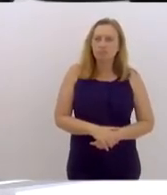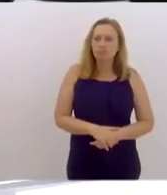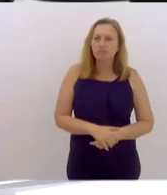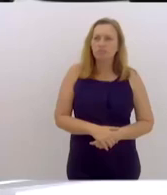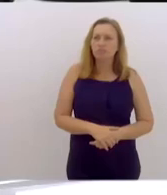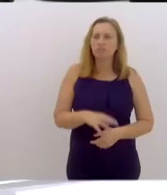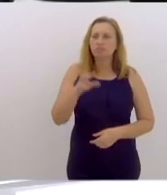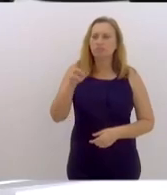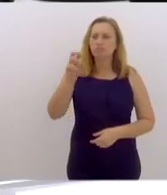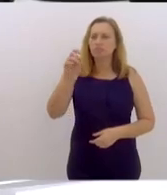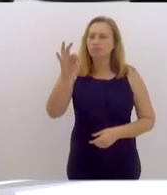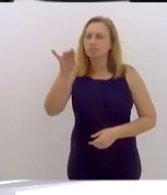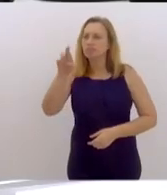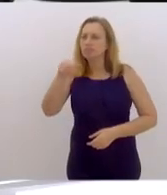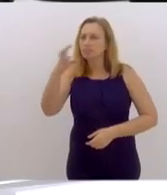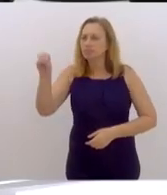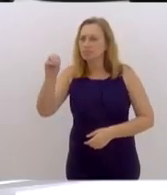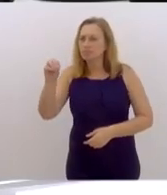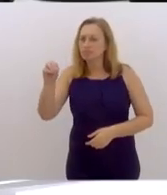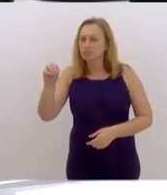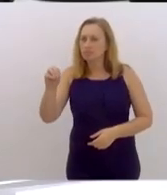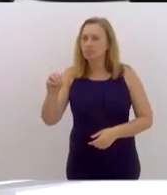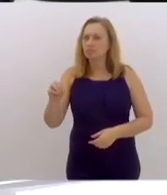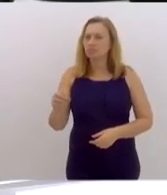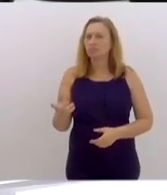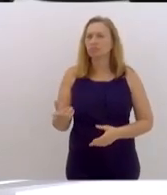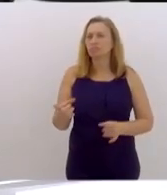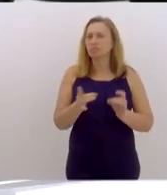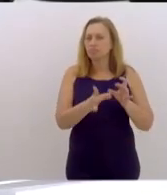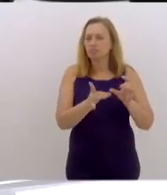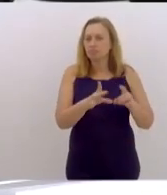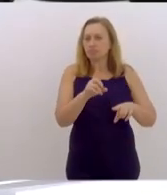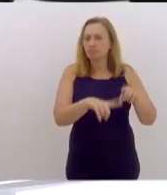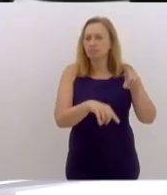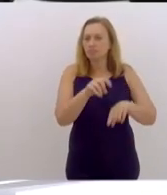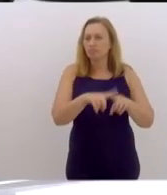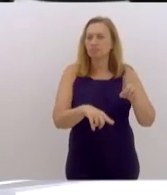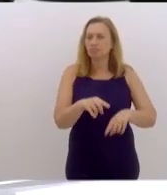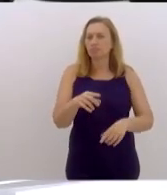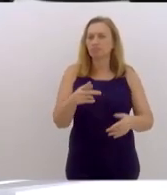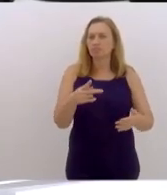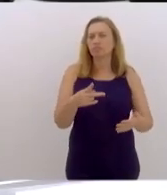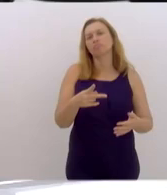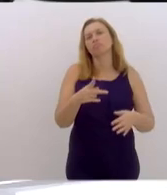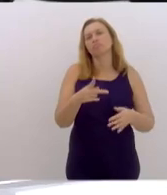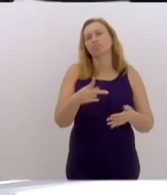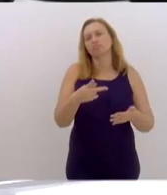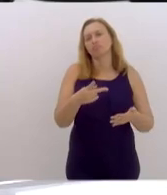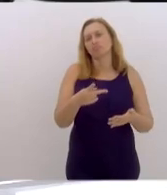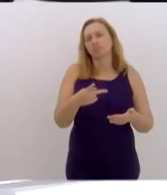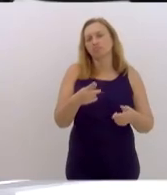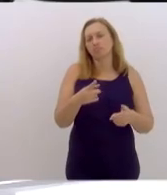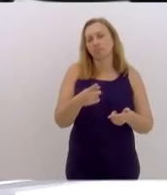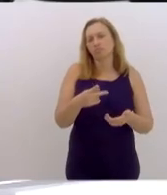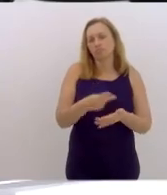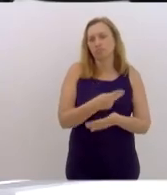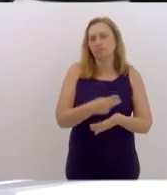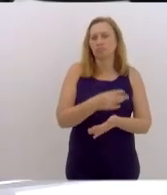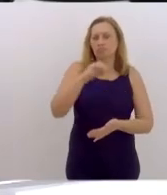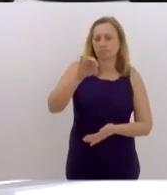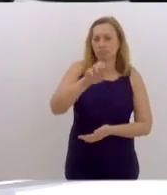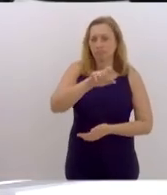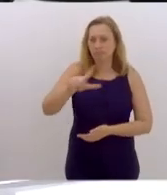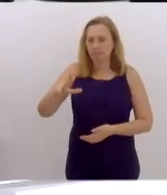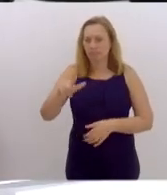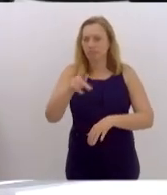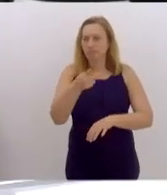receptação Ea venda ilegal no material como cobre ferro entre outros sem origem e